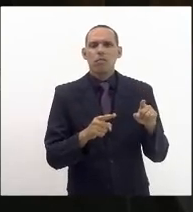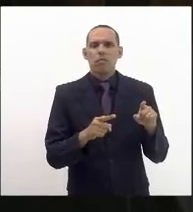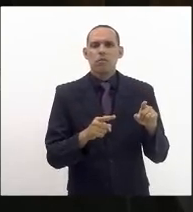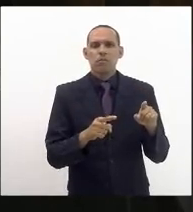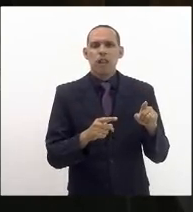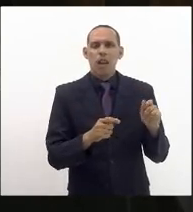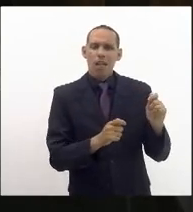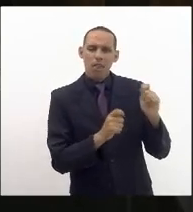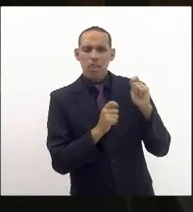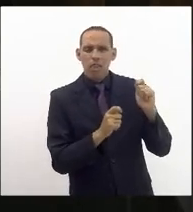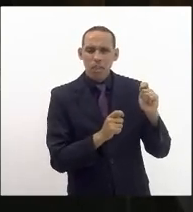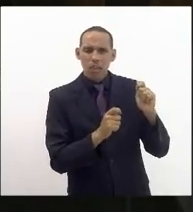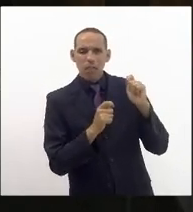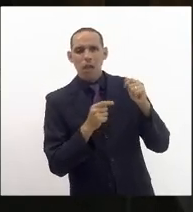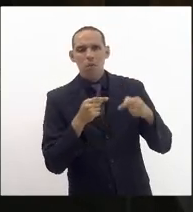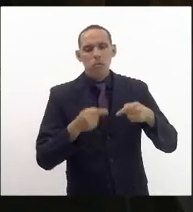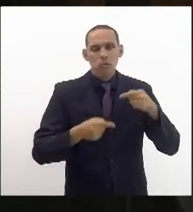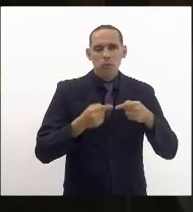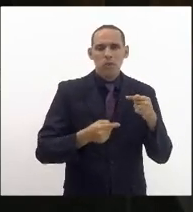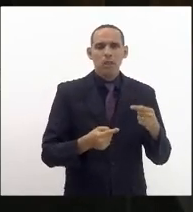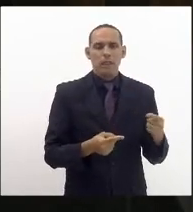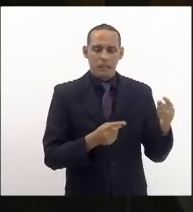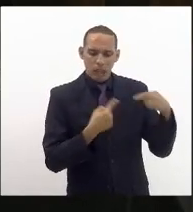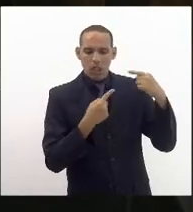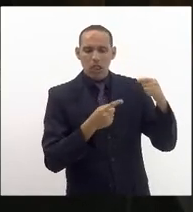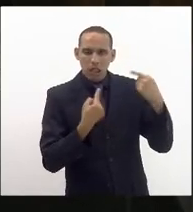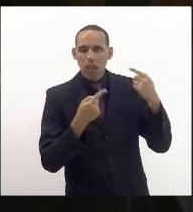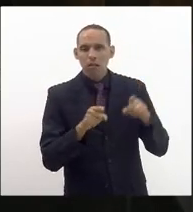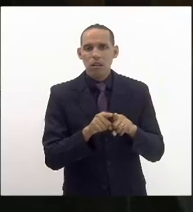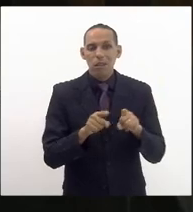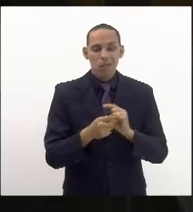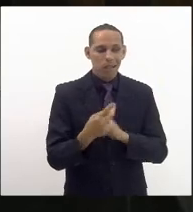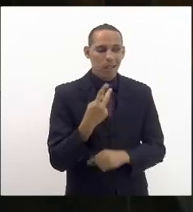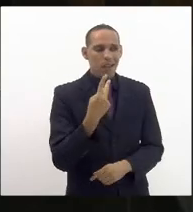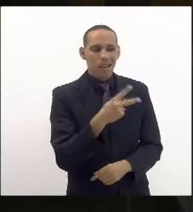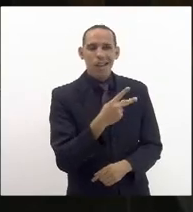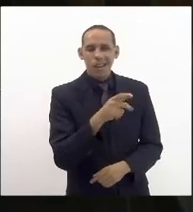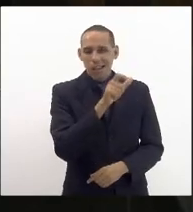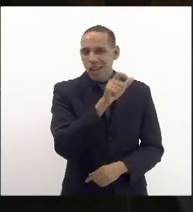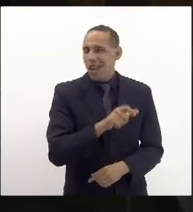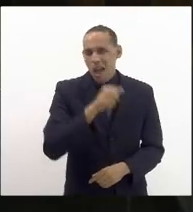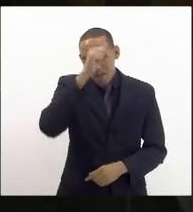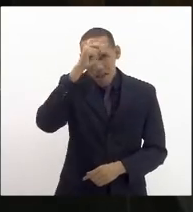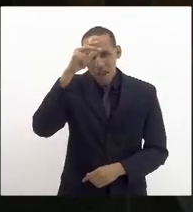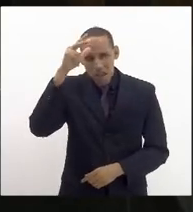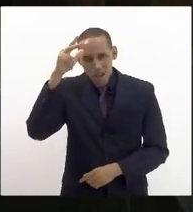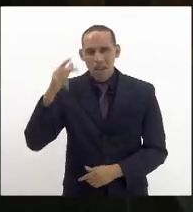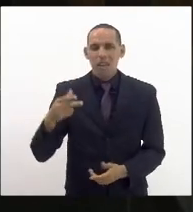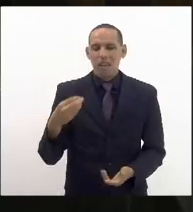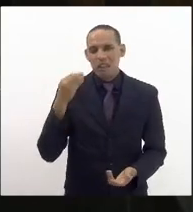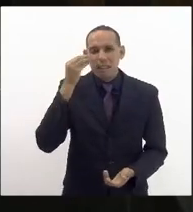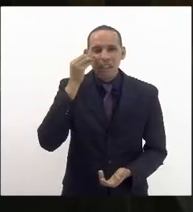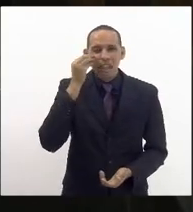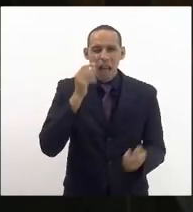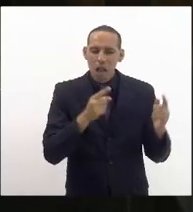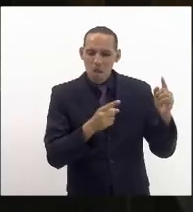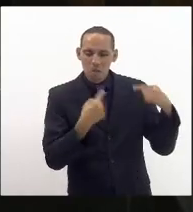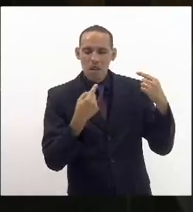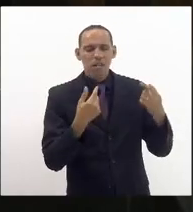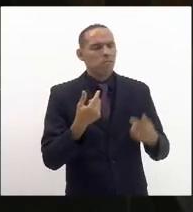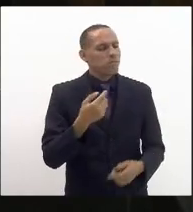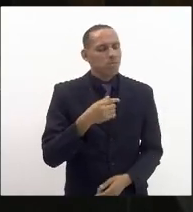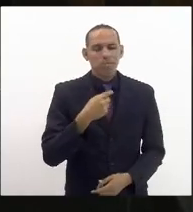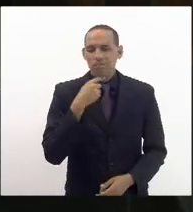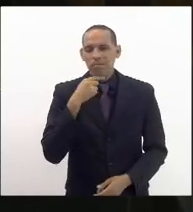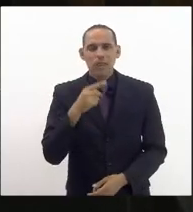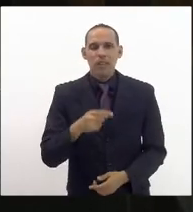pressão política e a tentativa de intimidação que esse prefeito moleque tem tentado fazer contra mim, mas não vai